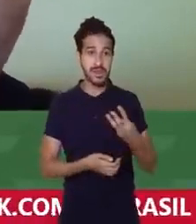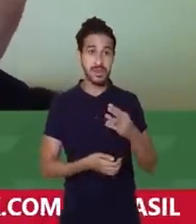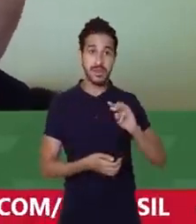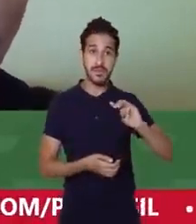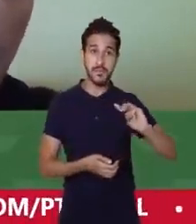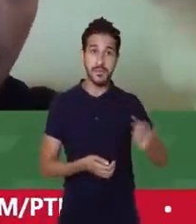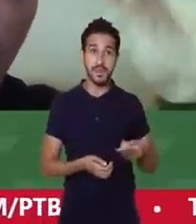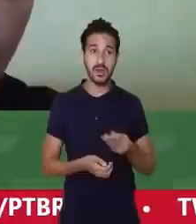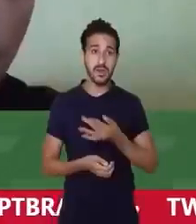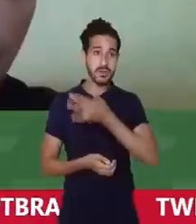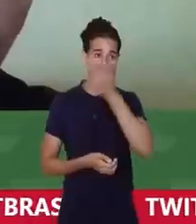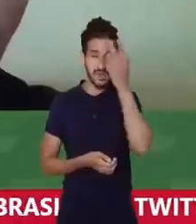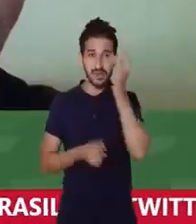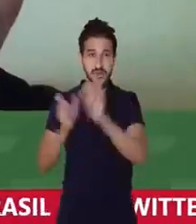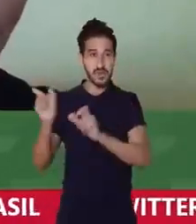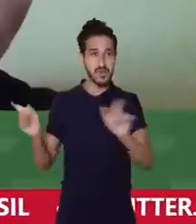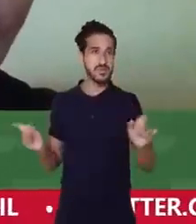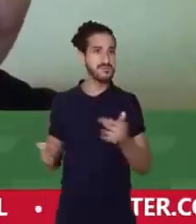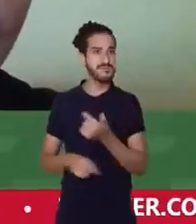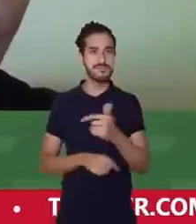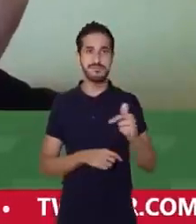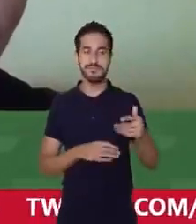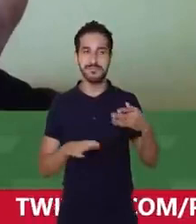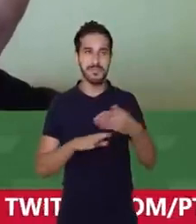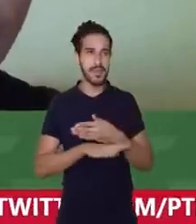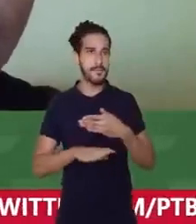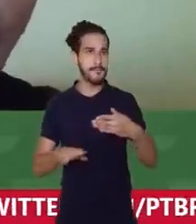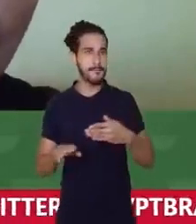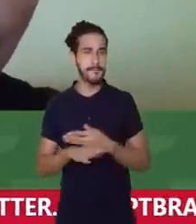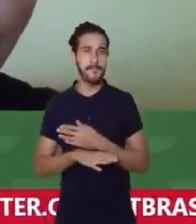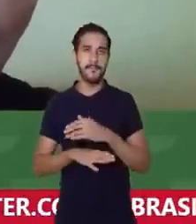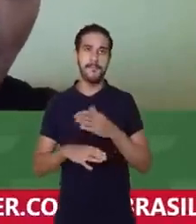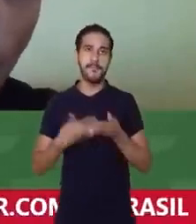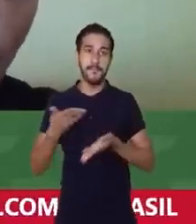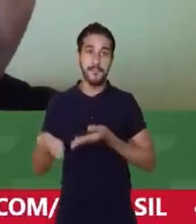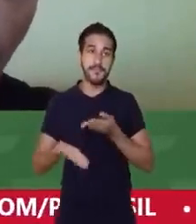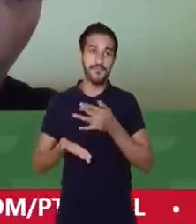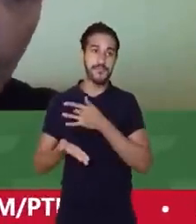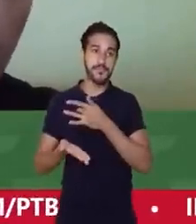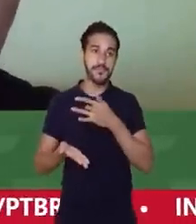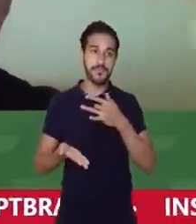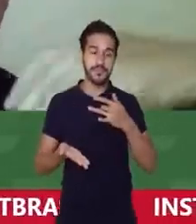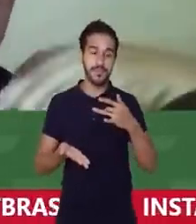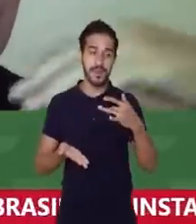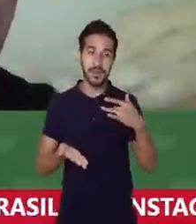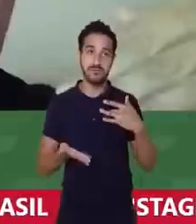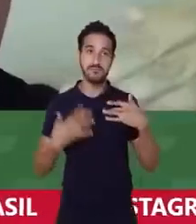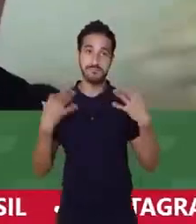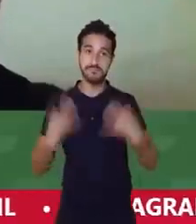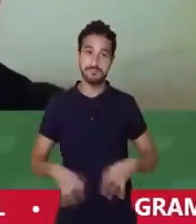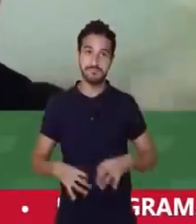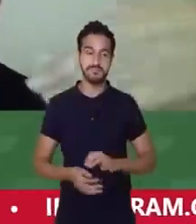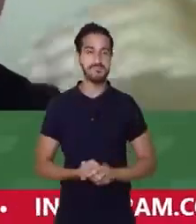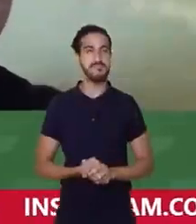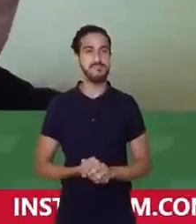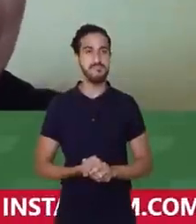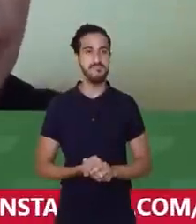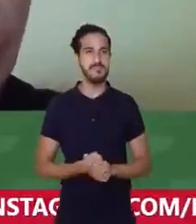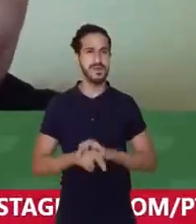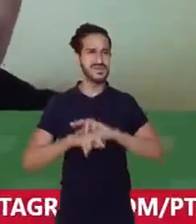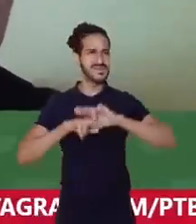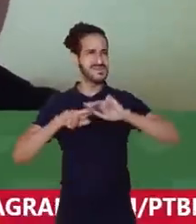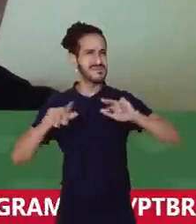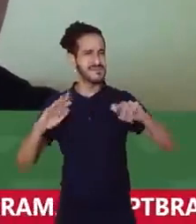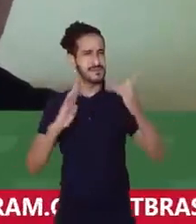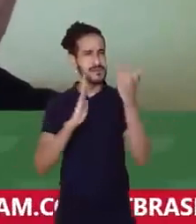63 milhões de pessoas que não tinham um acesso ao tratamento médico adequado. Enfim, uma